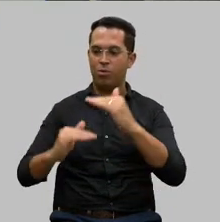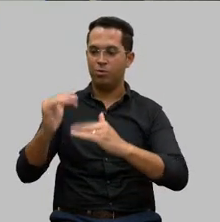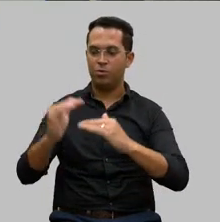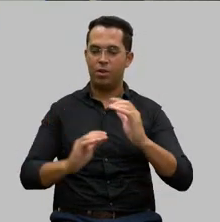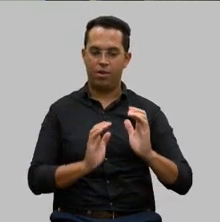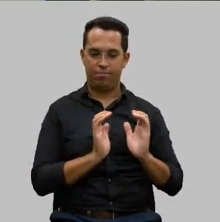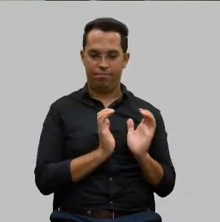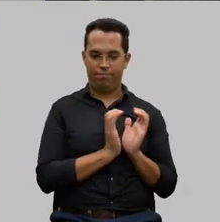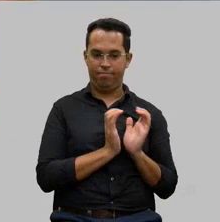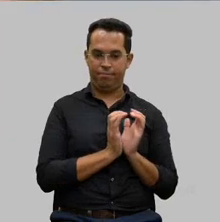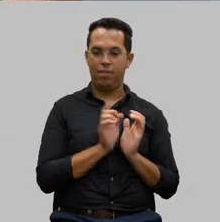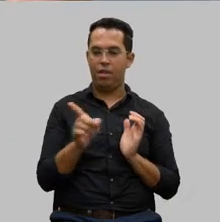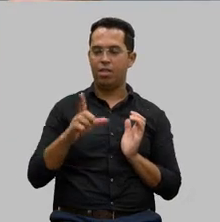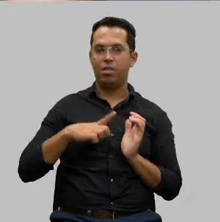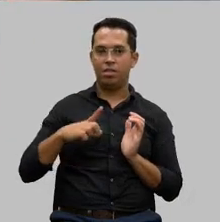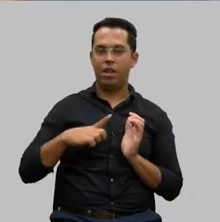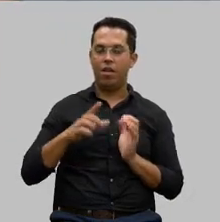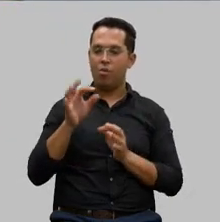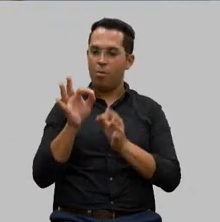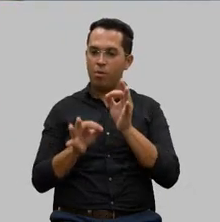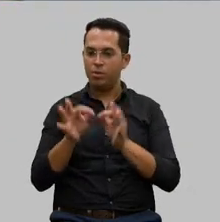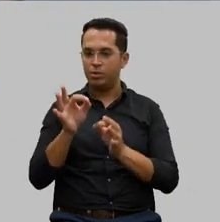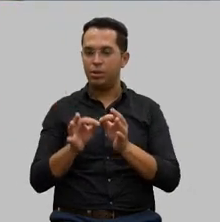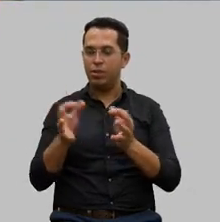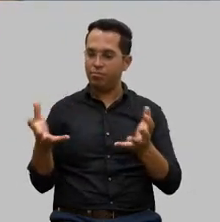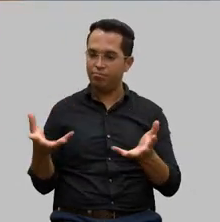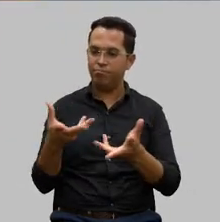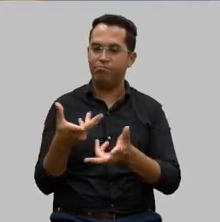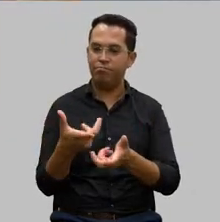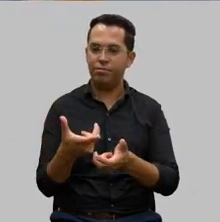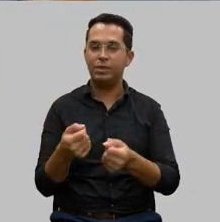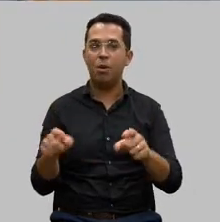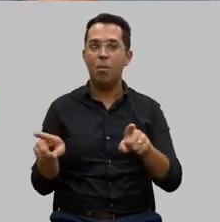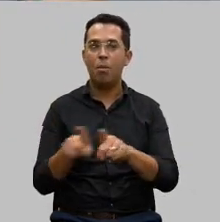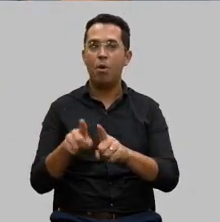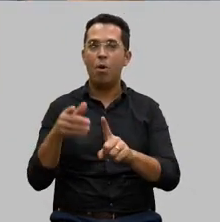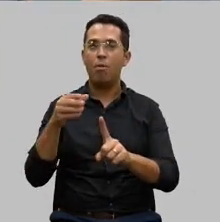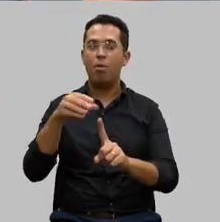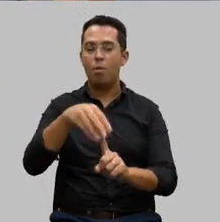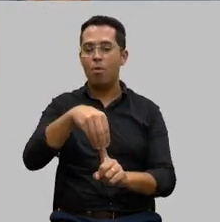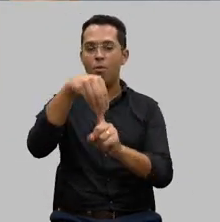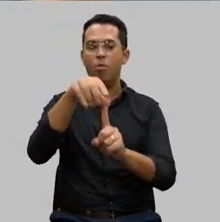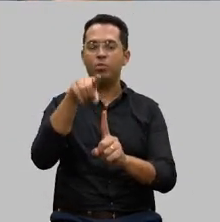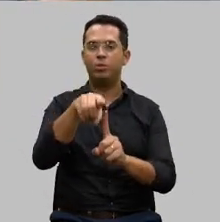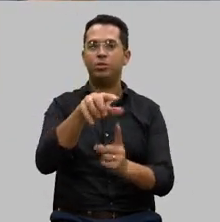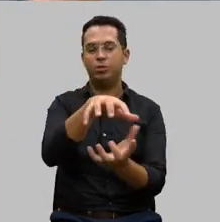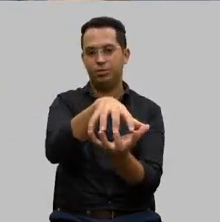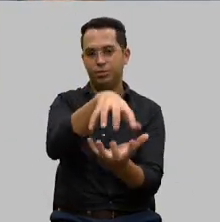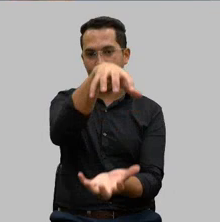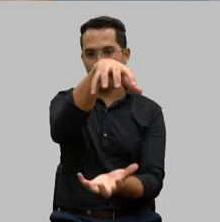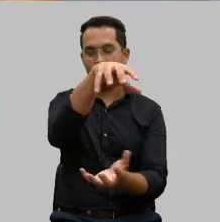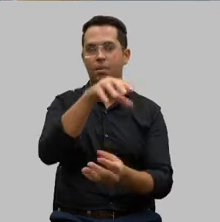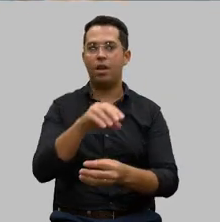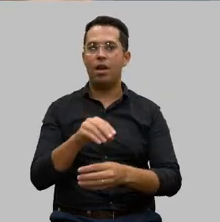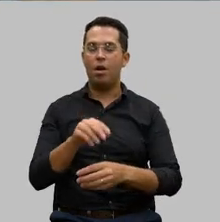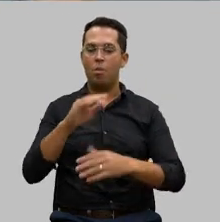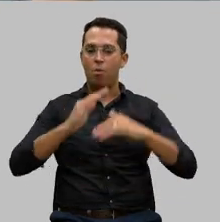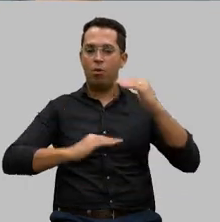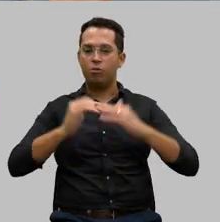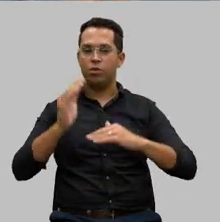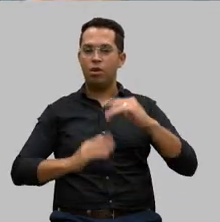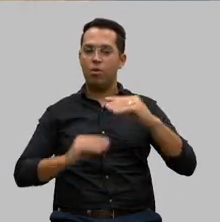também para quem não sabe né que é o spep né Eh que faz um atendimento domiciliar com uma equipe e nessa equipe tem